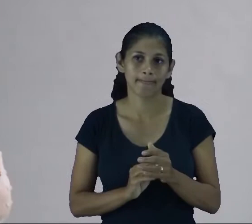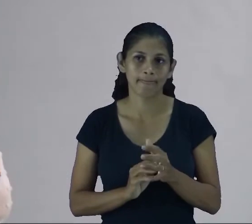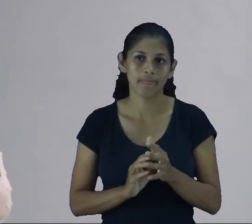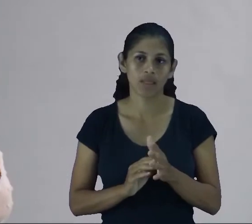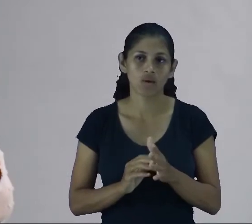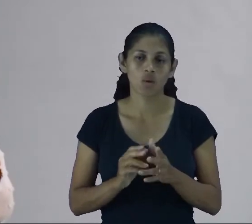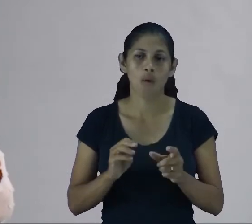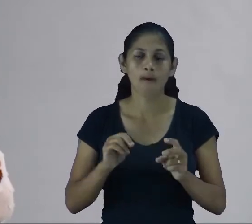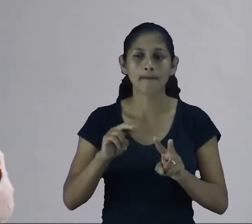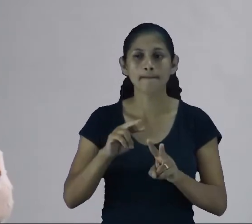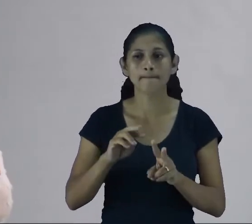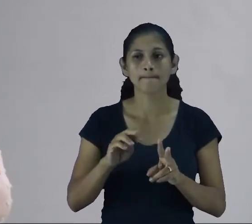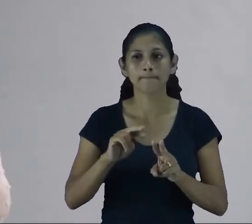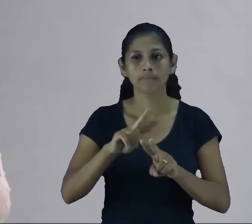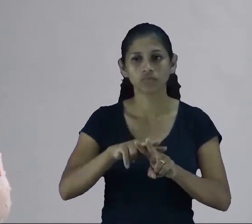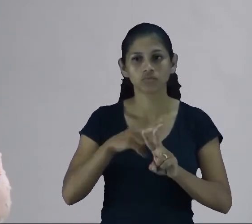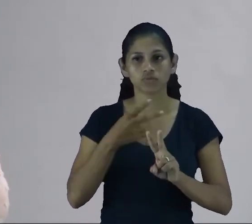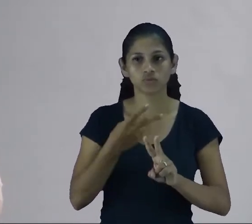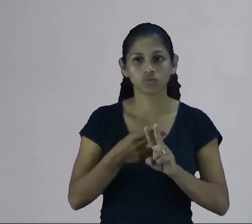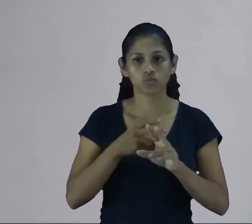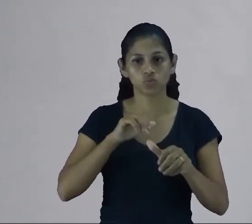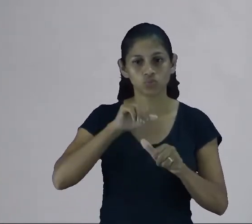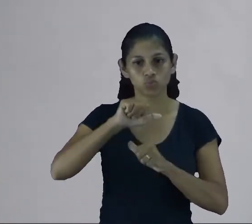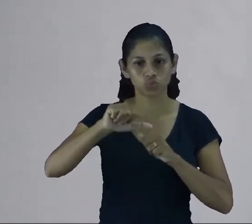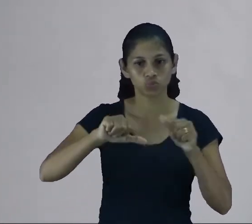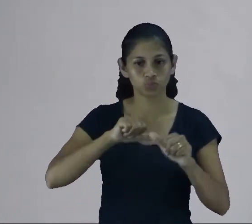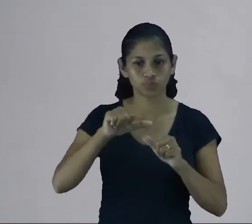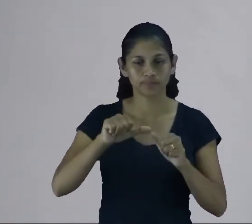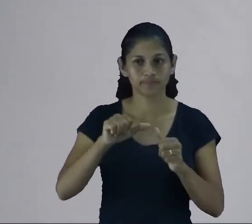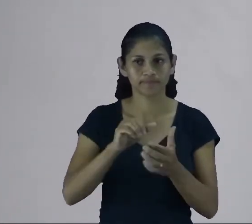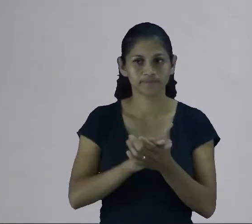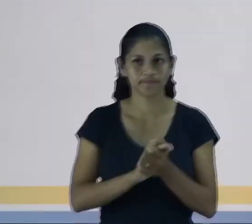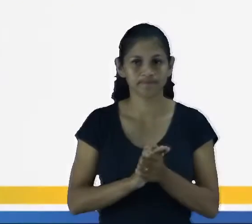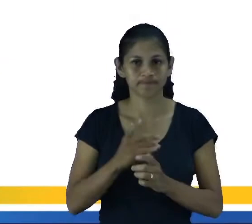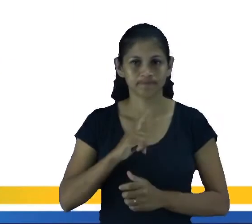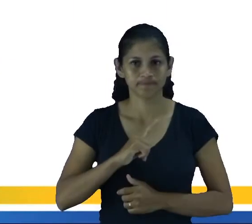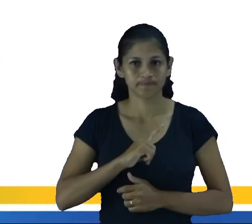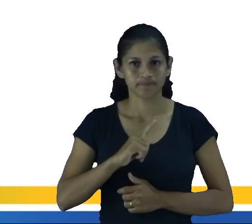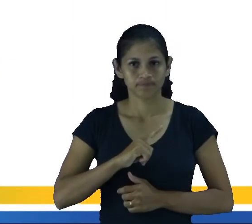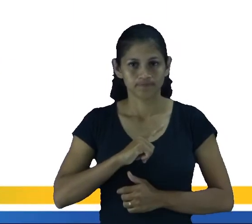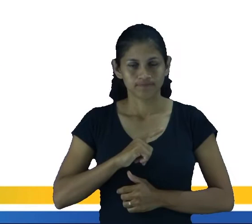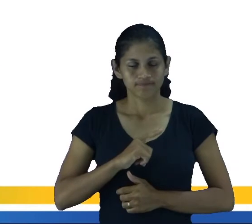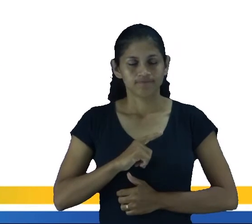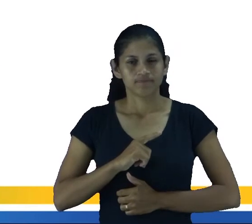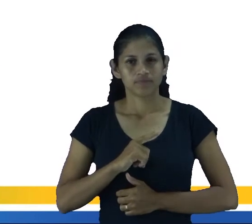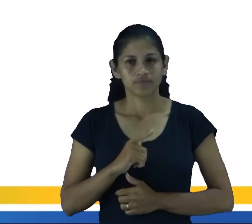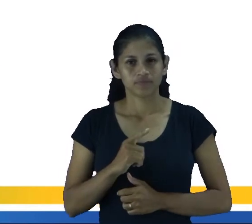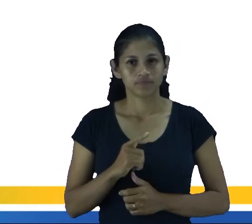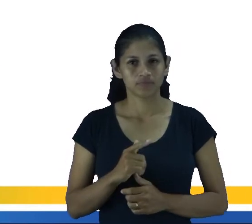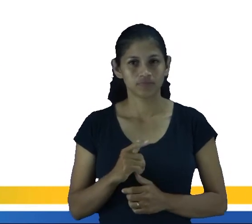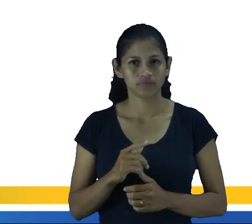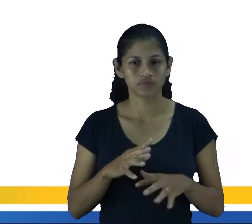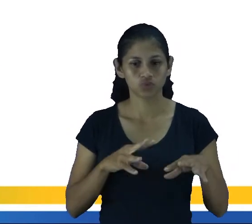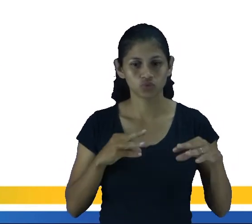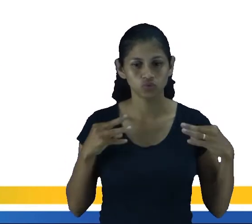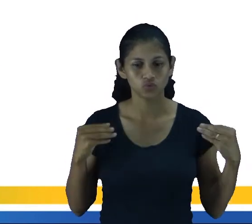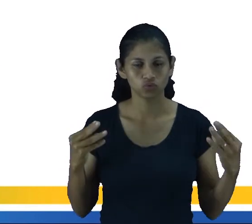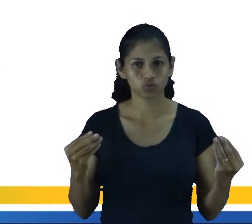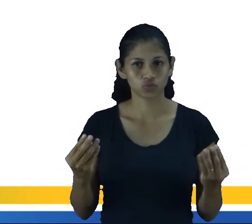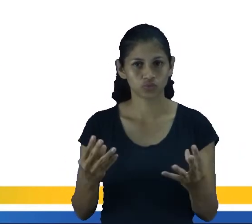Como que funciona essa reação de dupla troca? Então a gente vai ter o quê? A gente vai ter ambos reagentes, que são